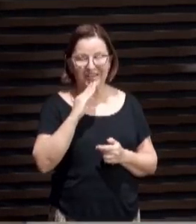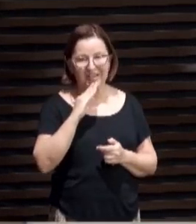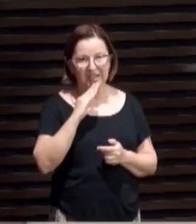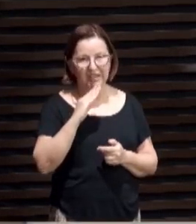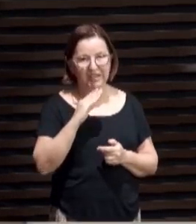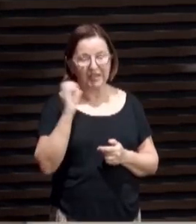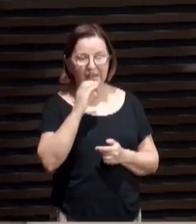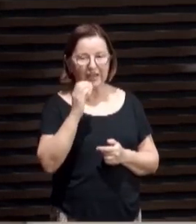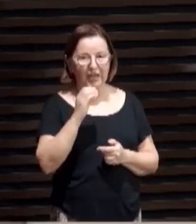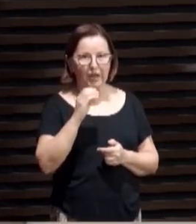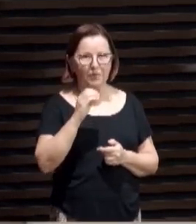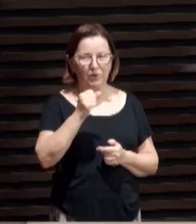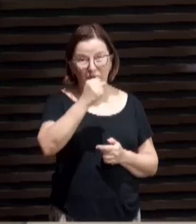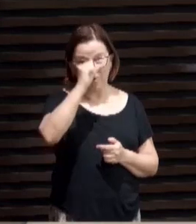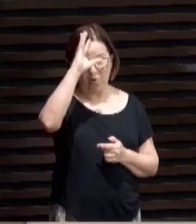Nosso Pai querido,